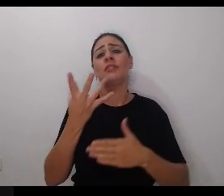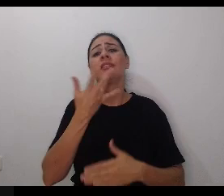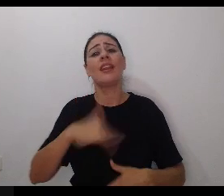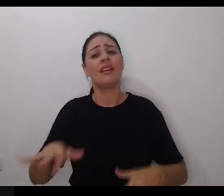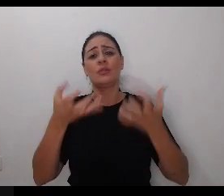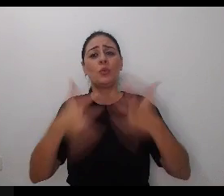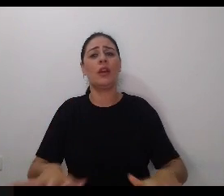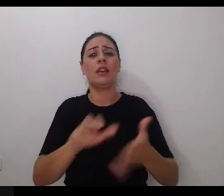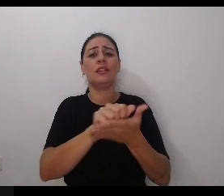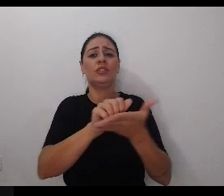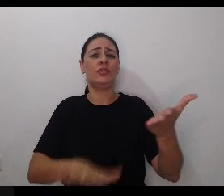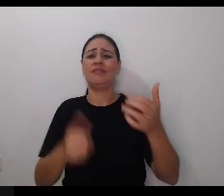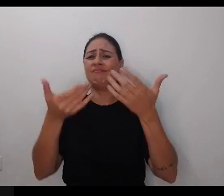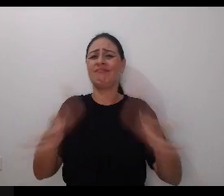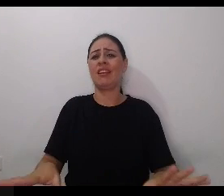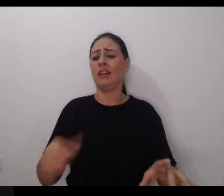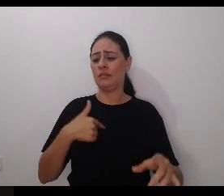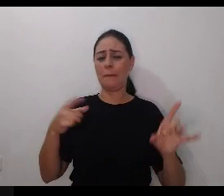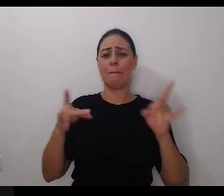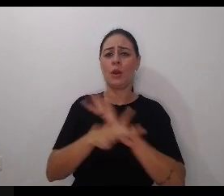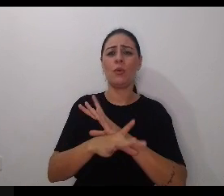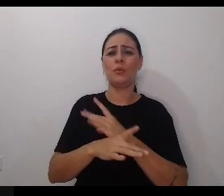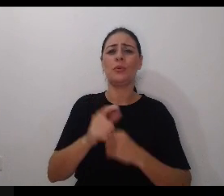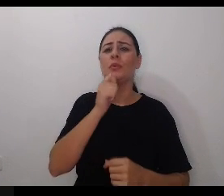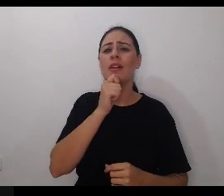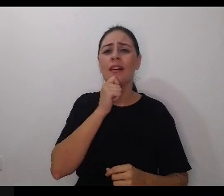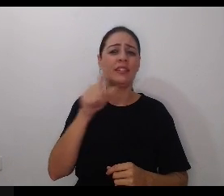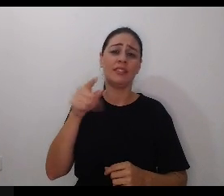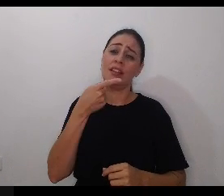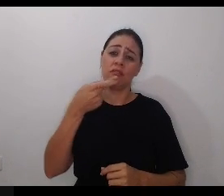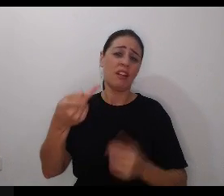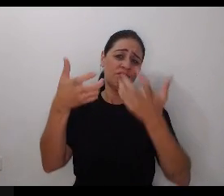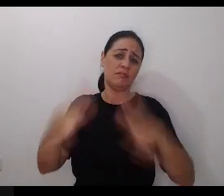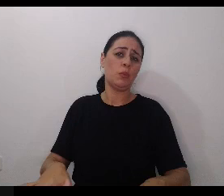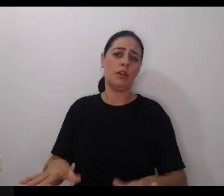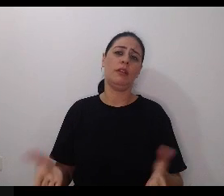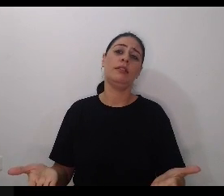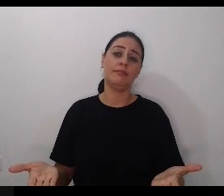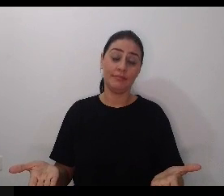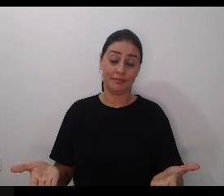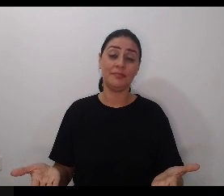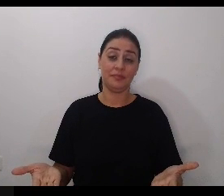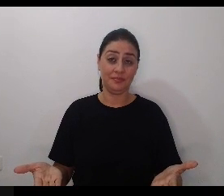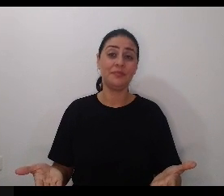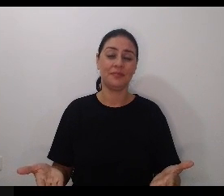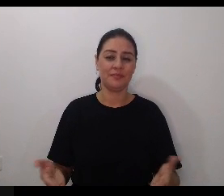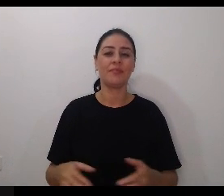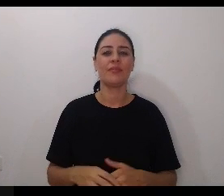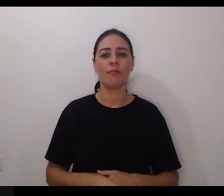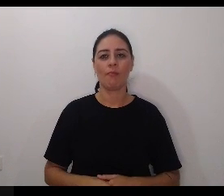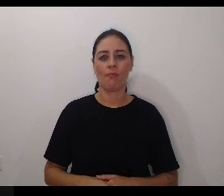gera uma instabilidade que nem sempre ajuda a criança a aceitar aquela atividade. Quando aparecer, talvez ela não esteja preparada para aquilo e aí